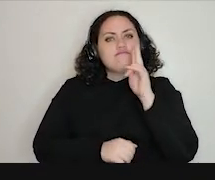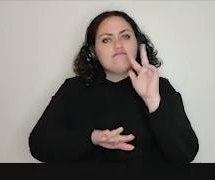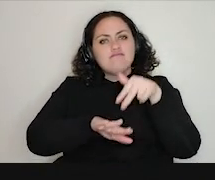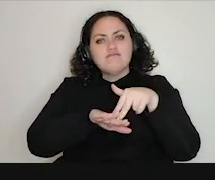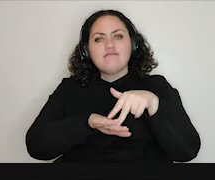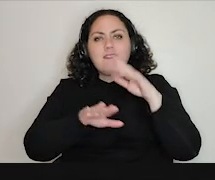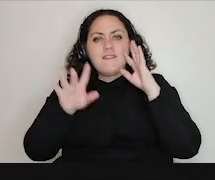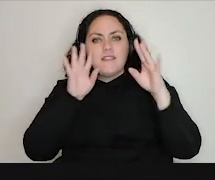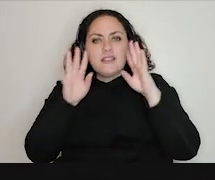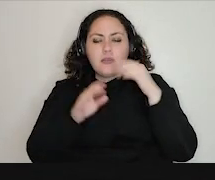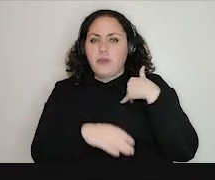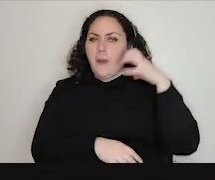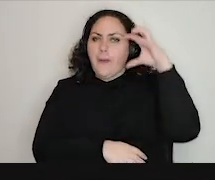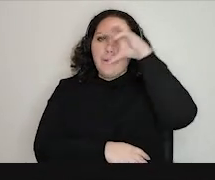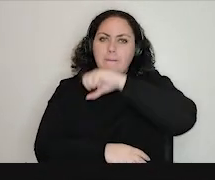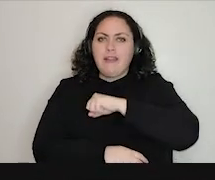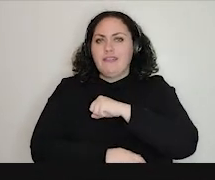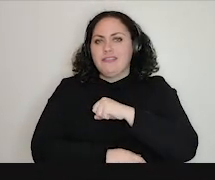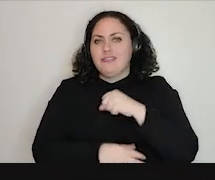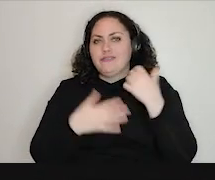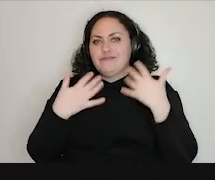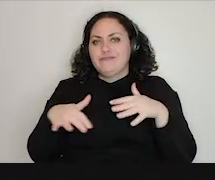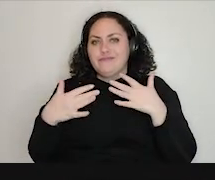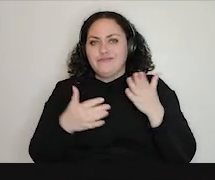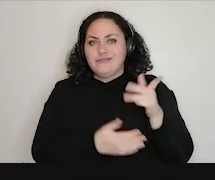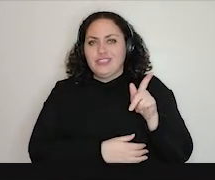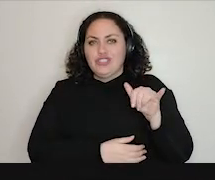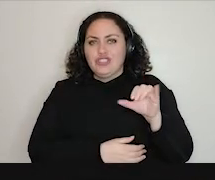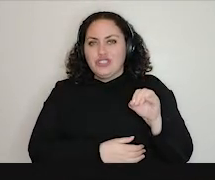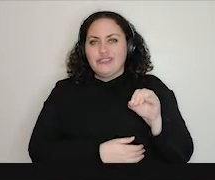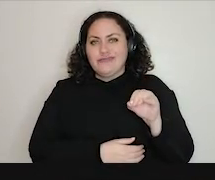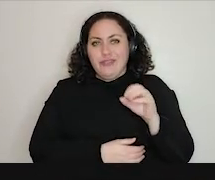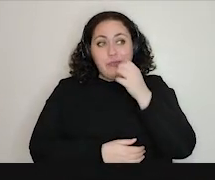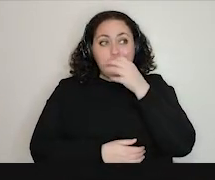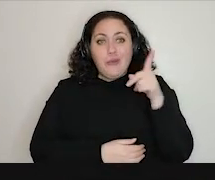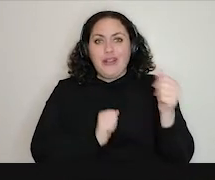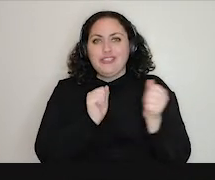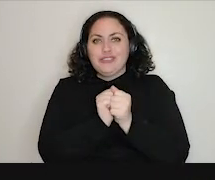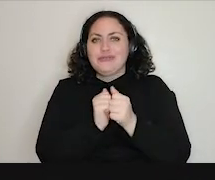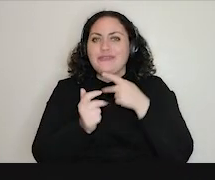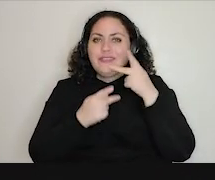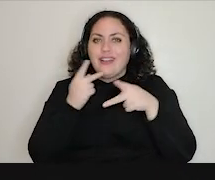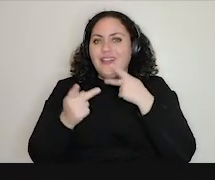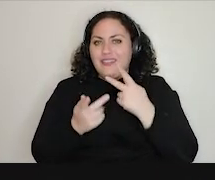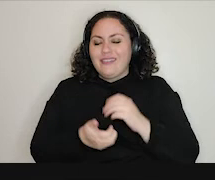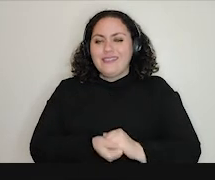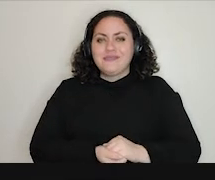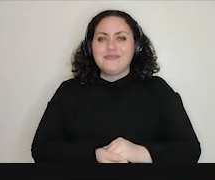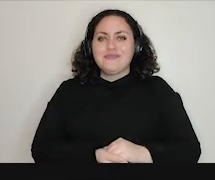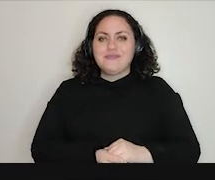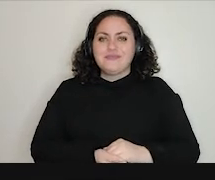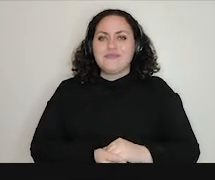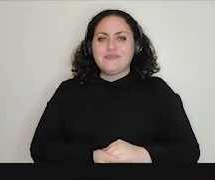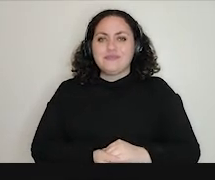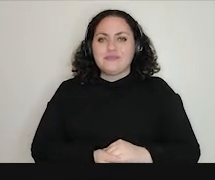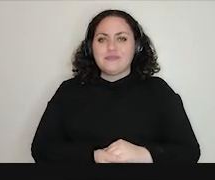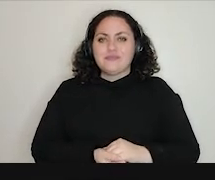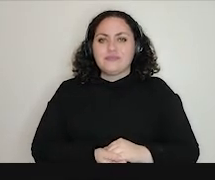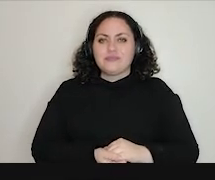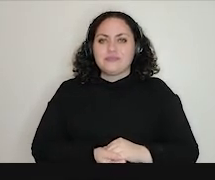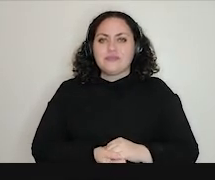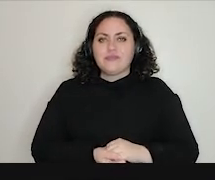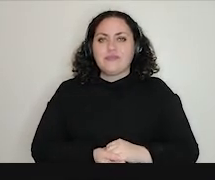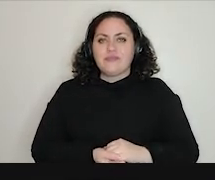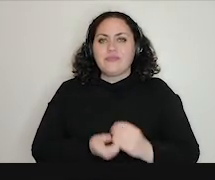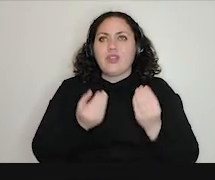nossa existência, a reflexão. Eu aprendi muito com a Gil. Até gostaria se ela estivesse aqui com a gente pudesse falar. Né?